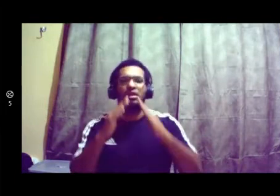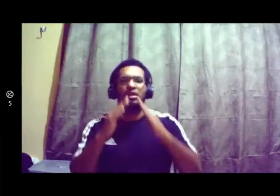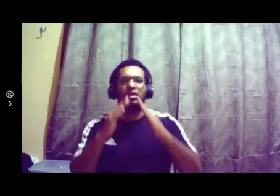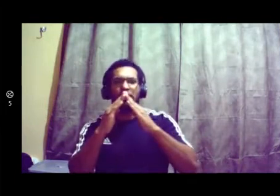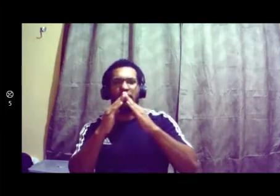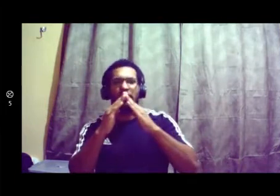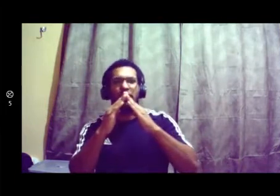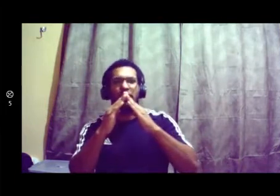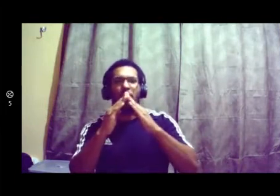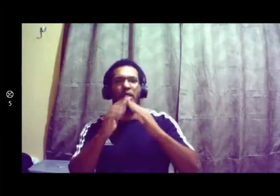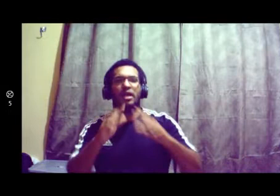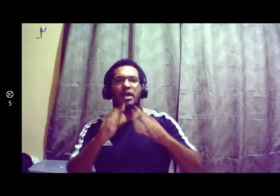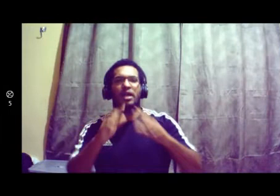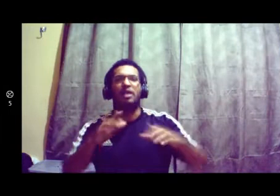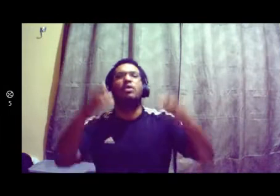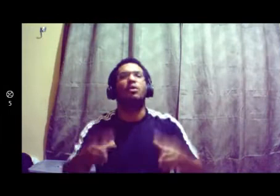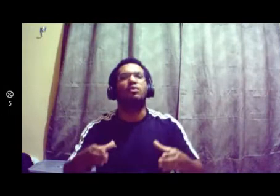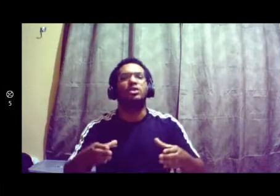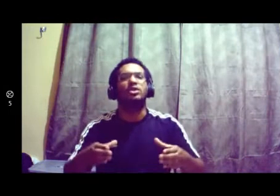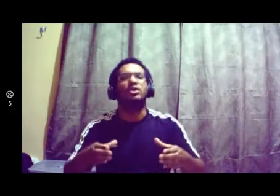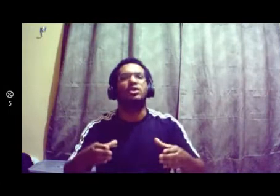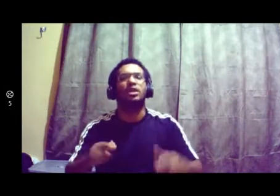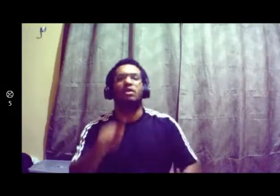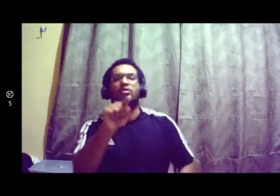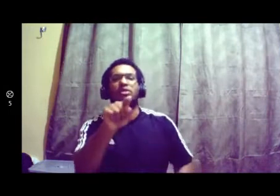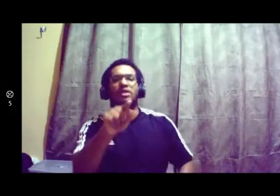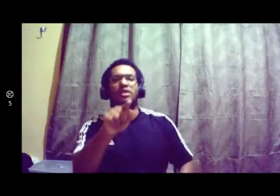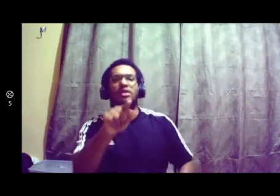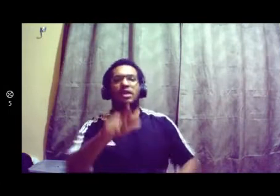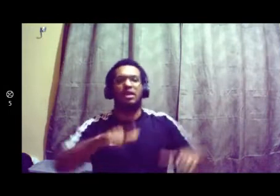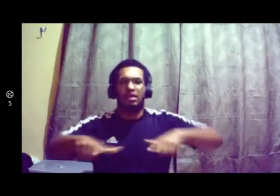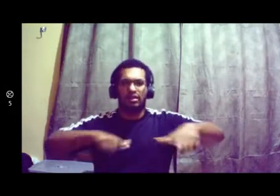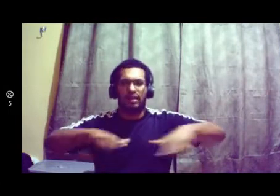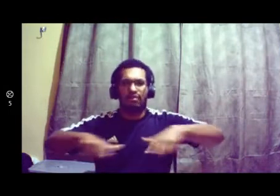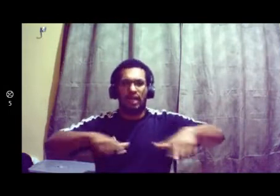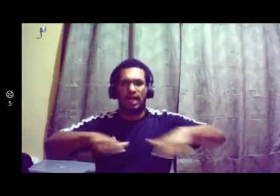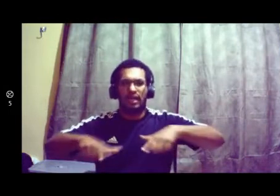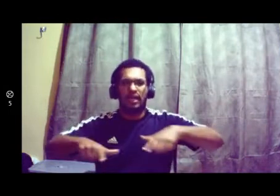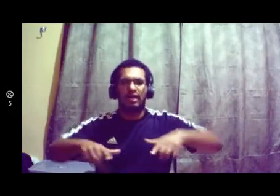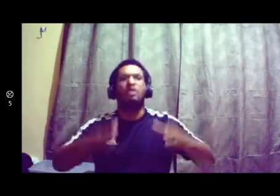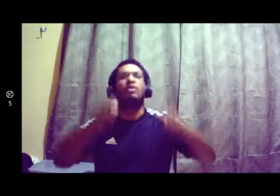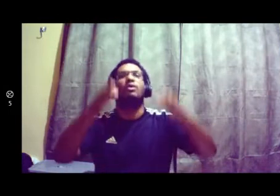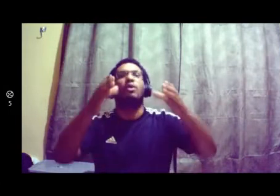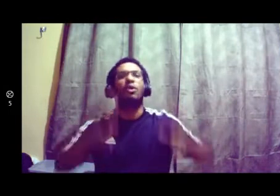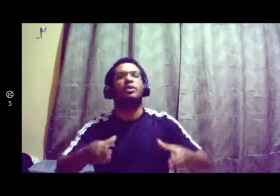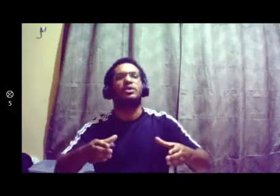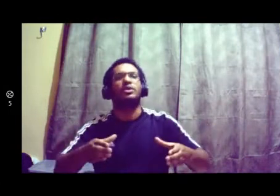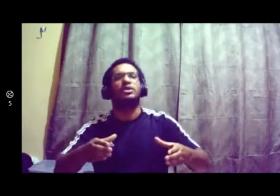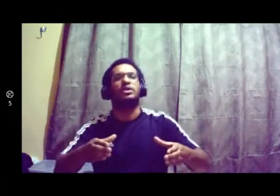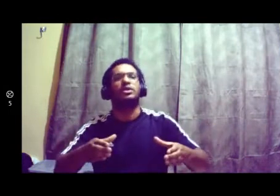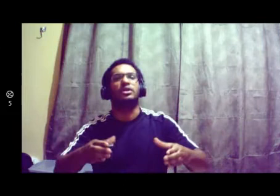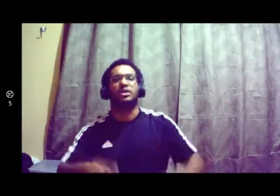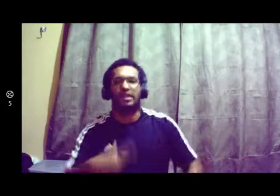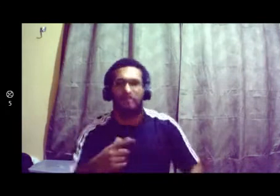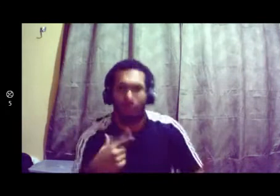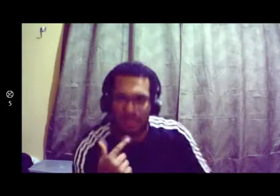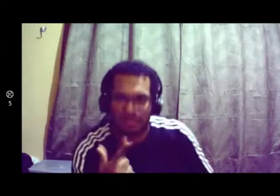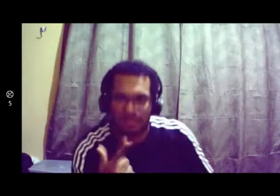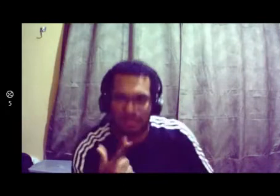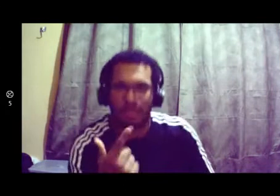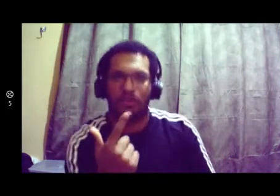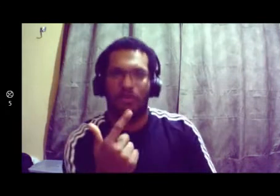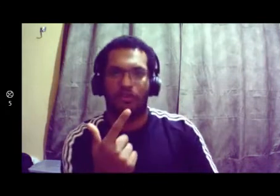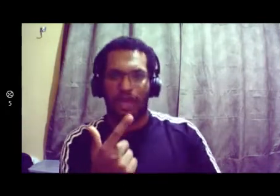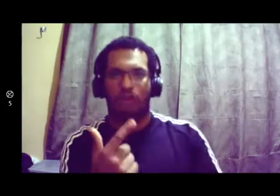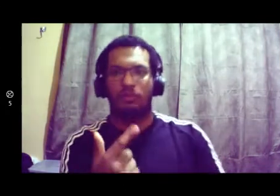você mora onde? Você trabalha onde? E aí sempre vem